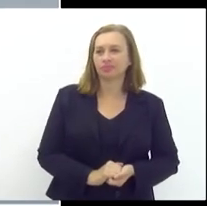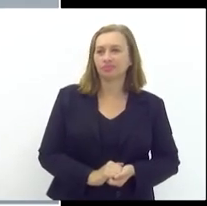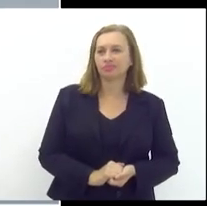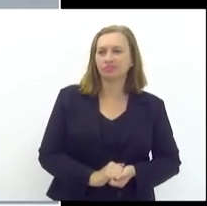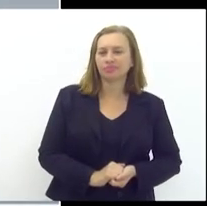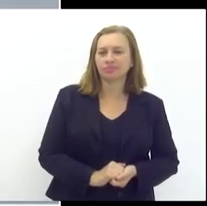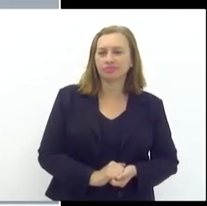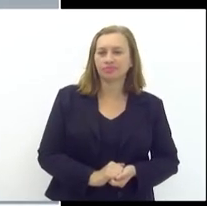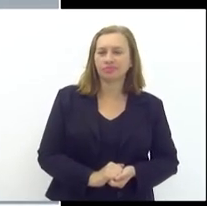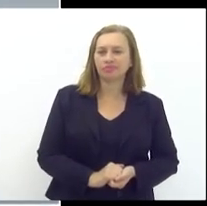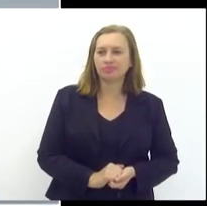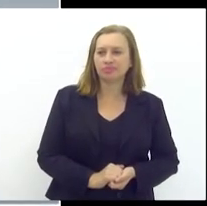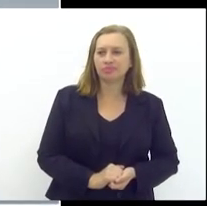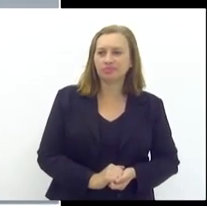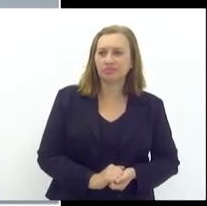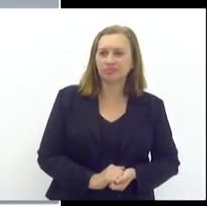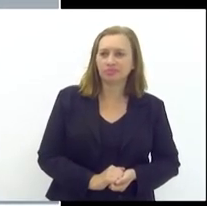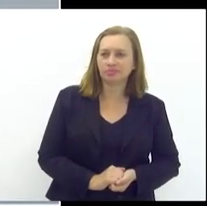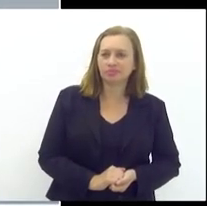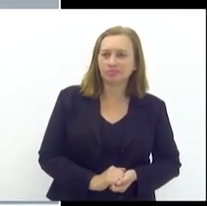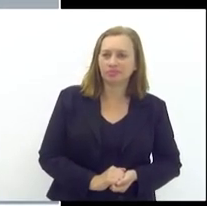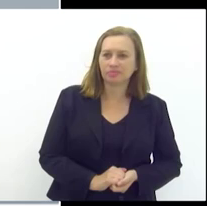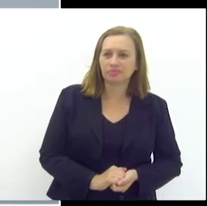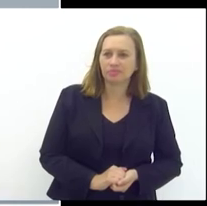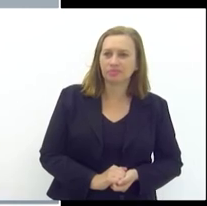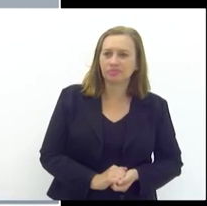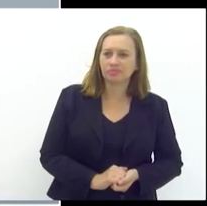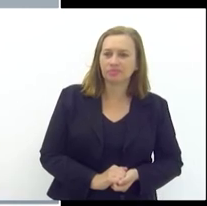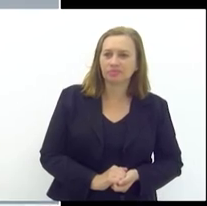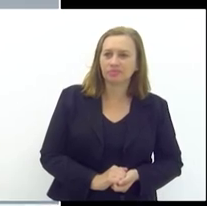já falei sobre O Traidor